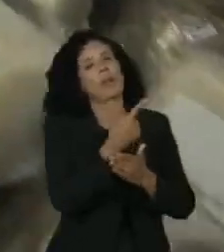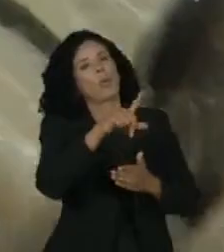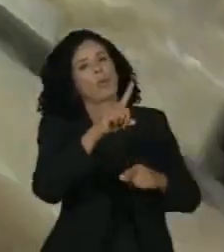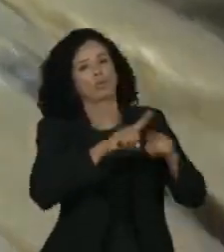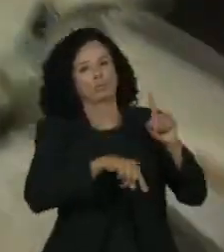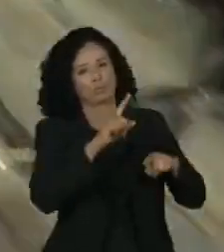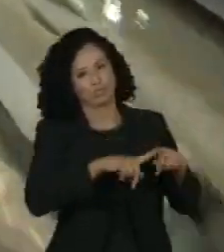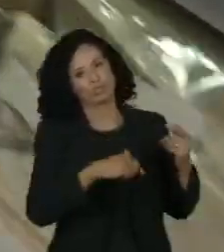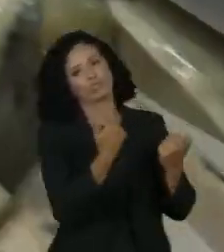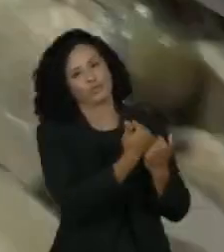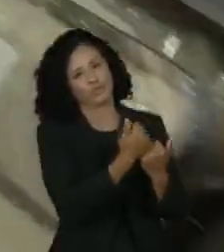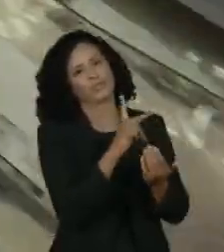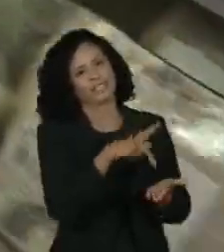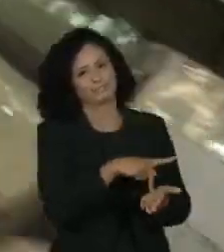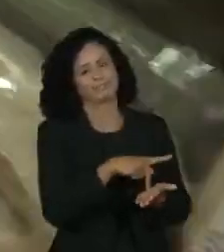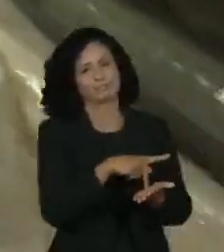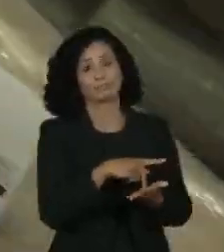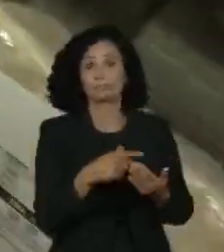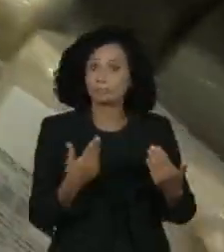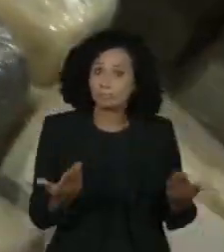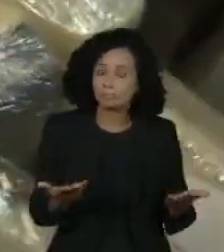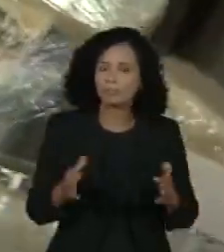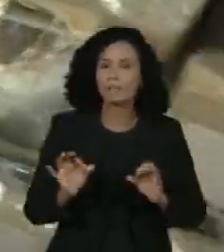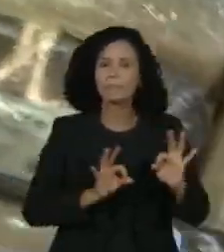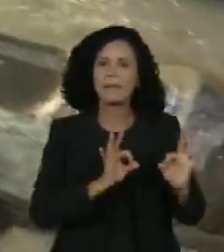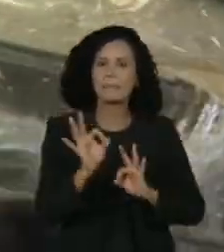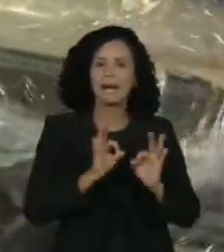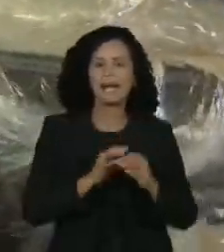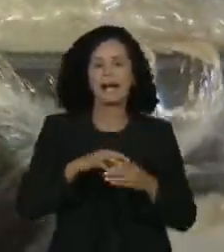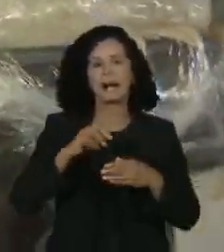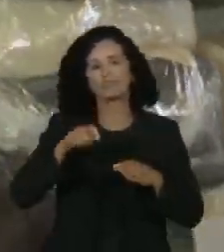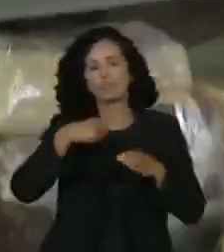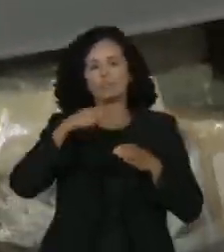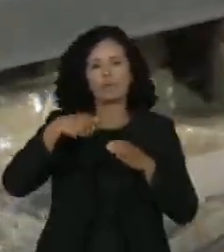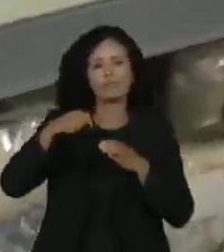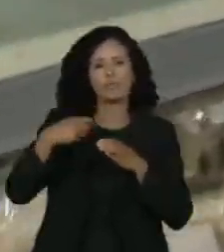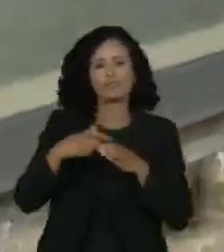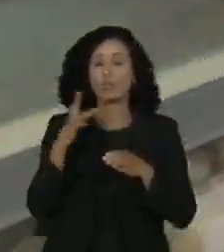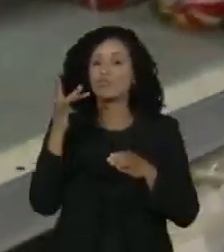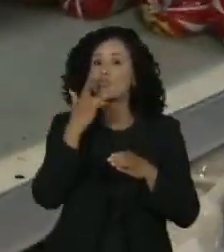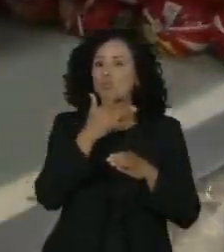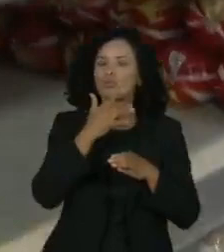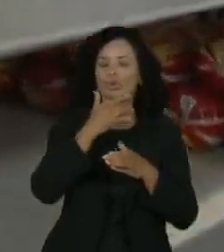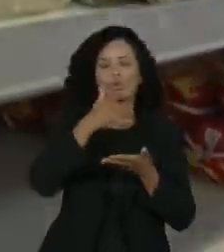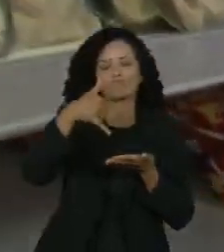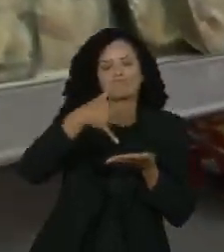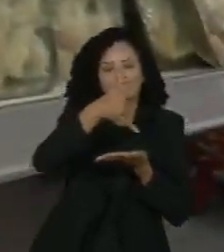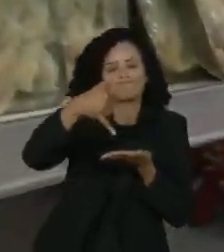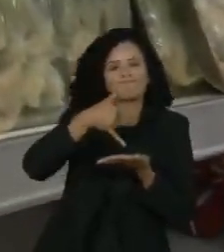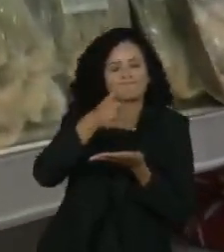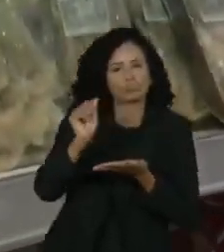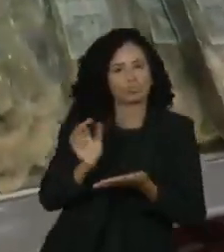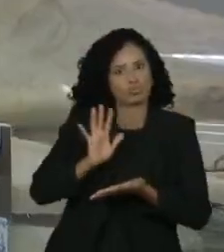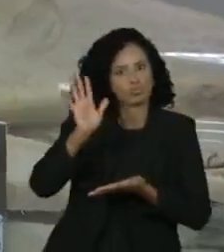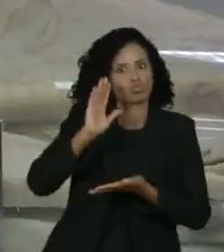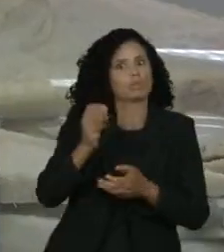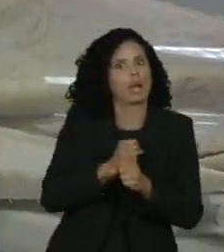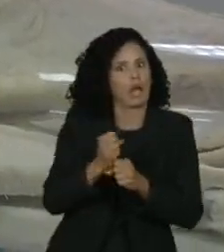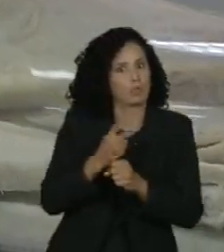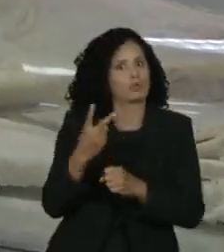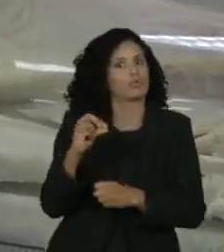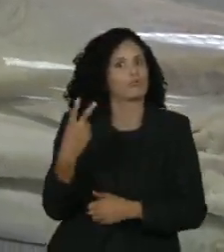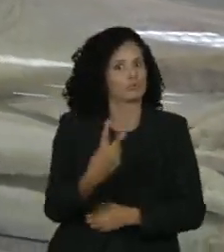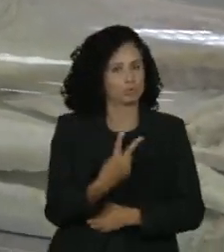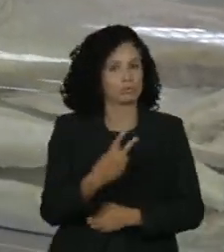Realmente preparar o almoço tradicional de Páscoa com direito a bacalhau regado a azeite está bem mais caro neste ano. O quilo